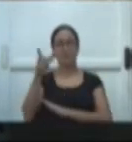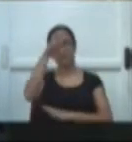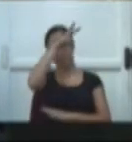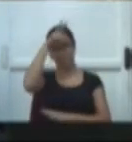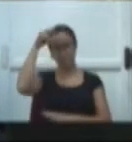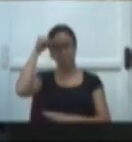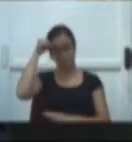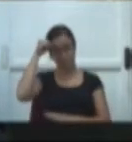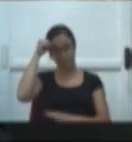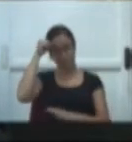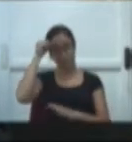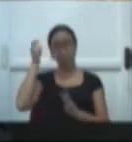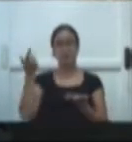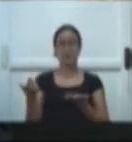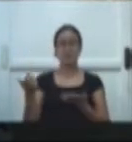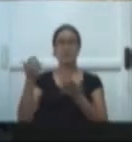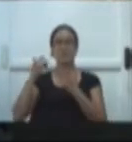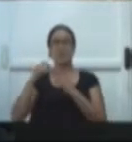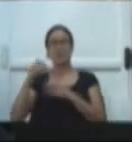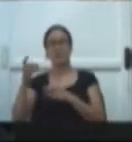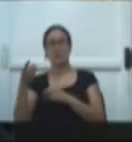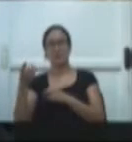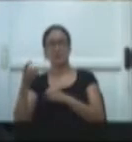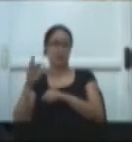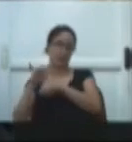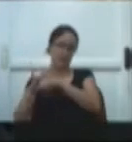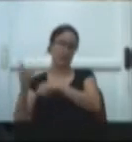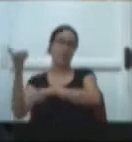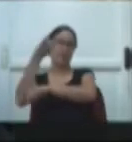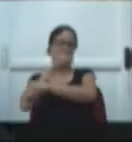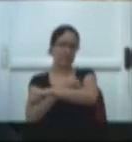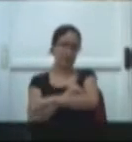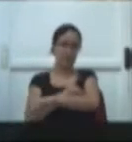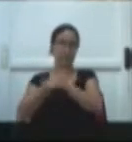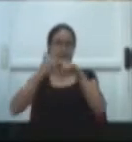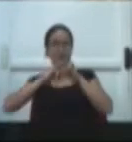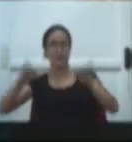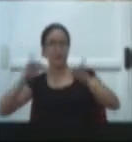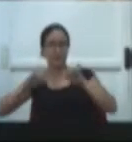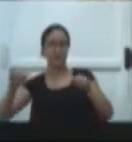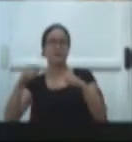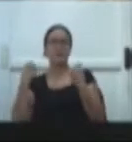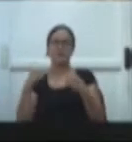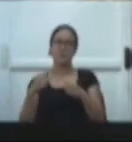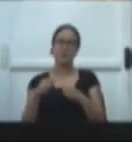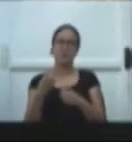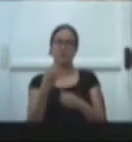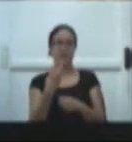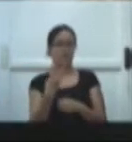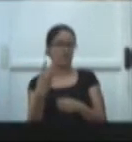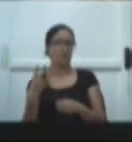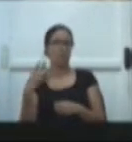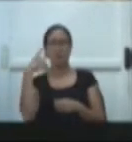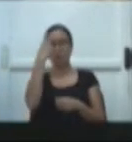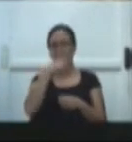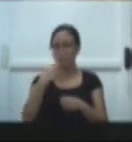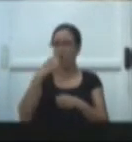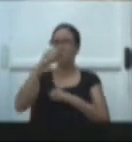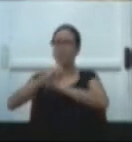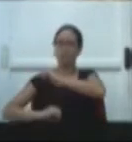campanha contra a dengue do plantão 24 horas também. Reforçando, meus parabéns, vereadoras, por esse